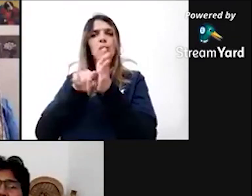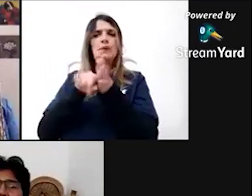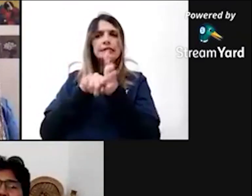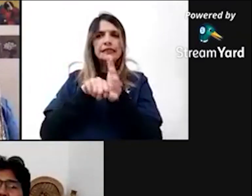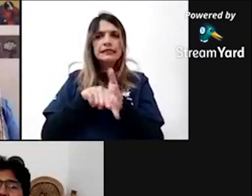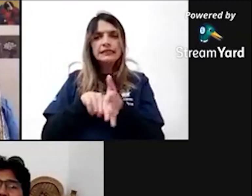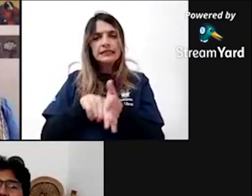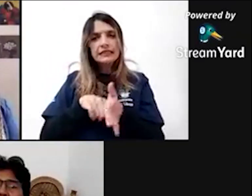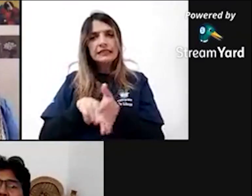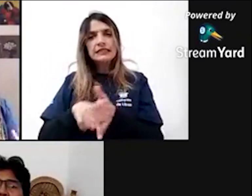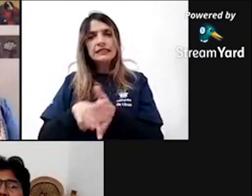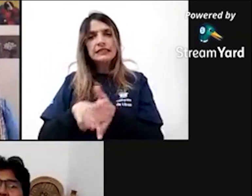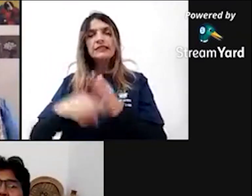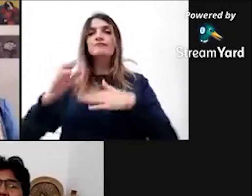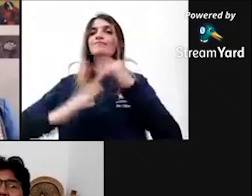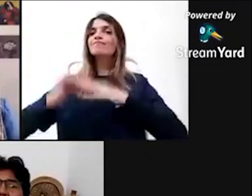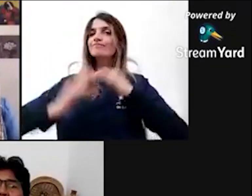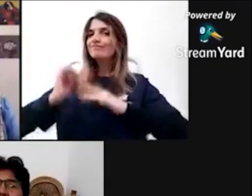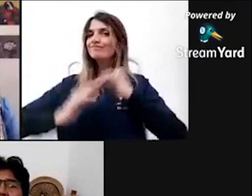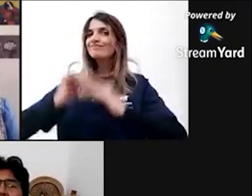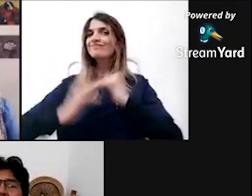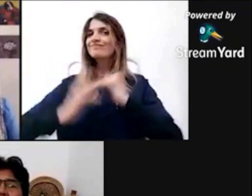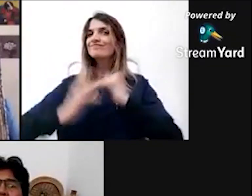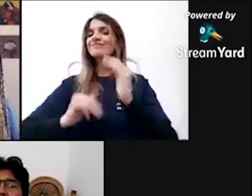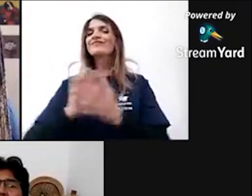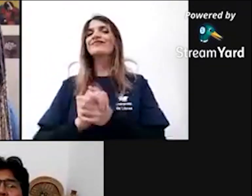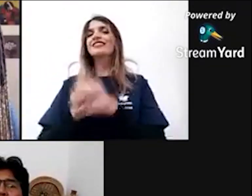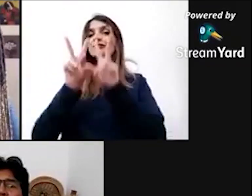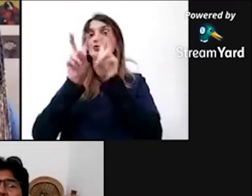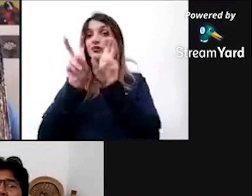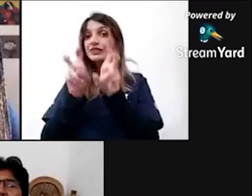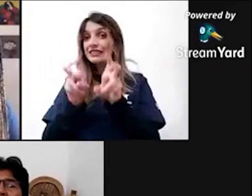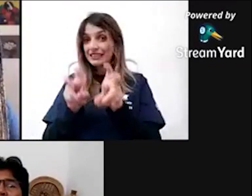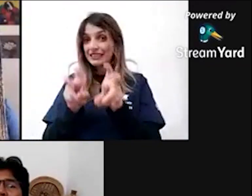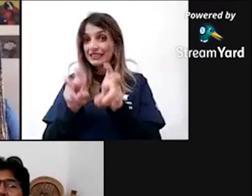nas práticas que concernem as temáticas relacionadas.